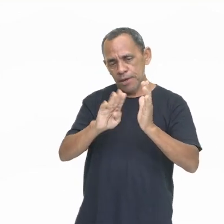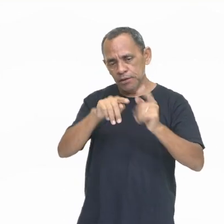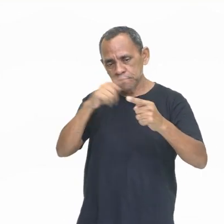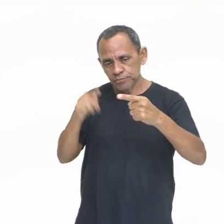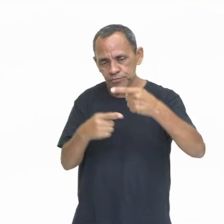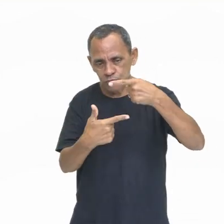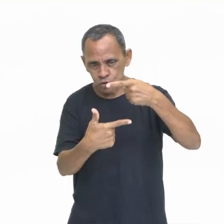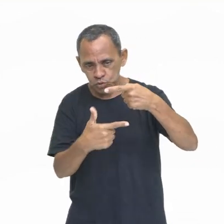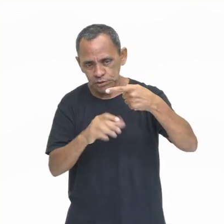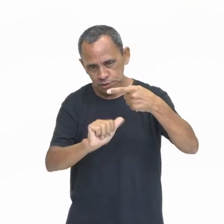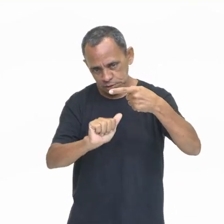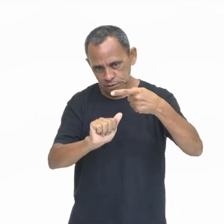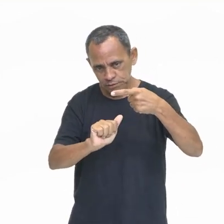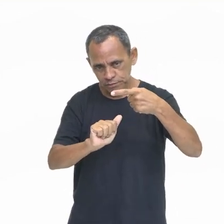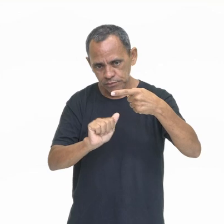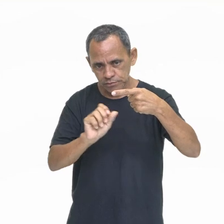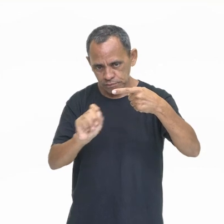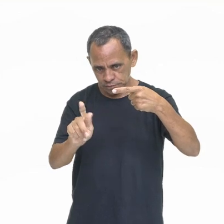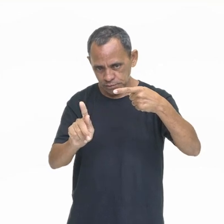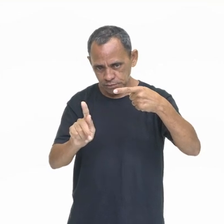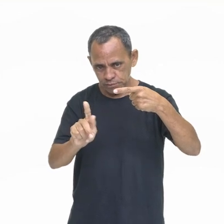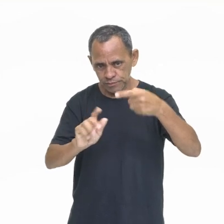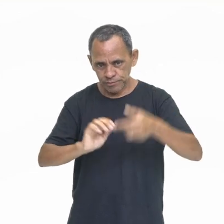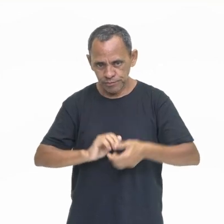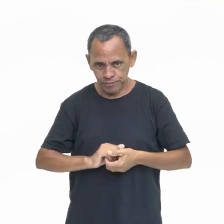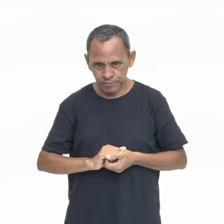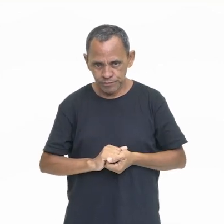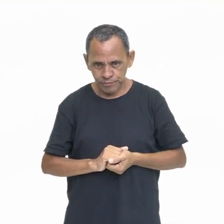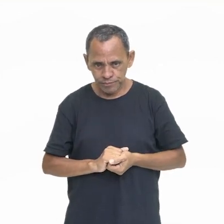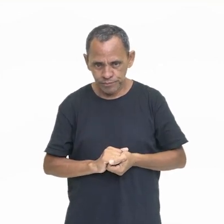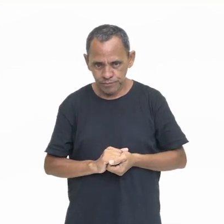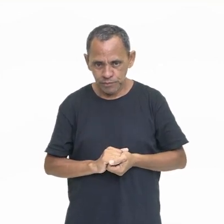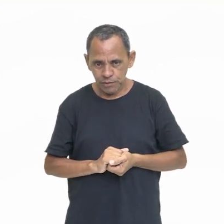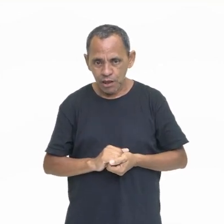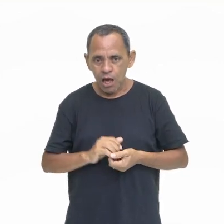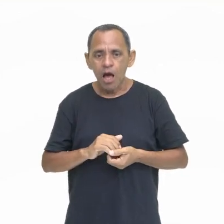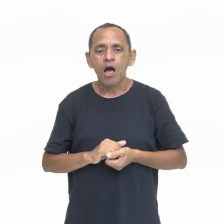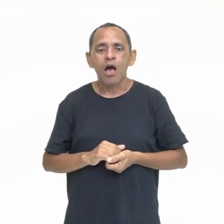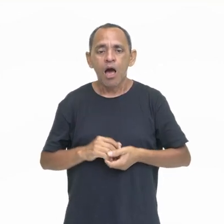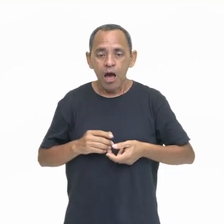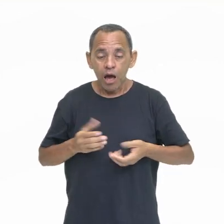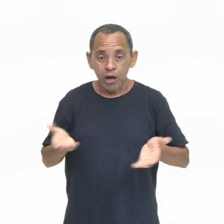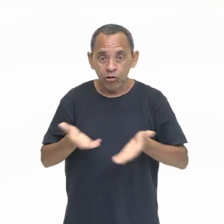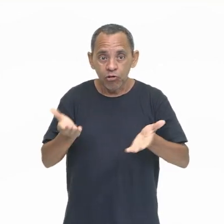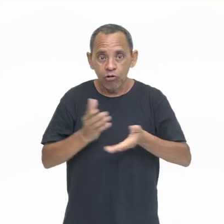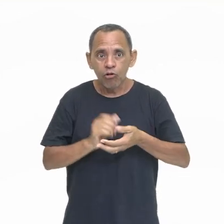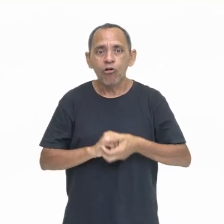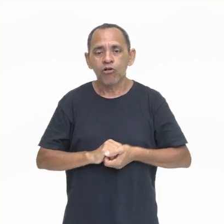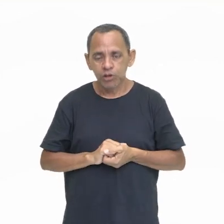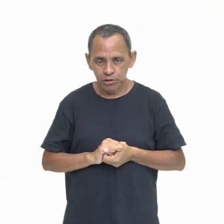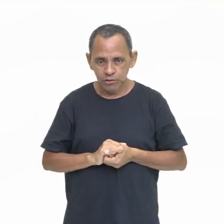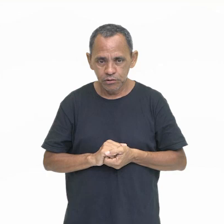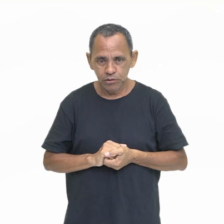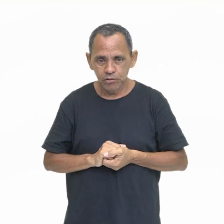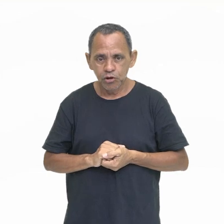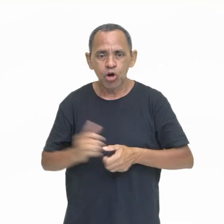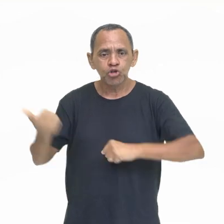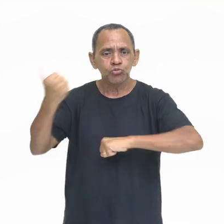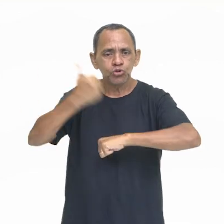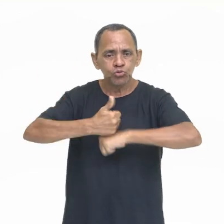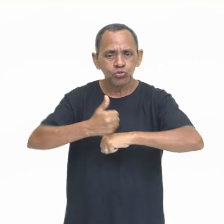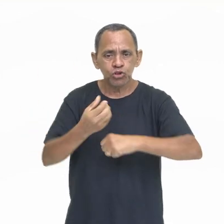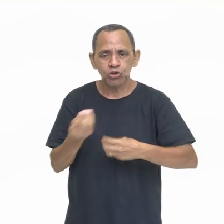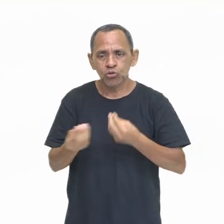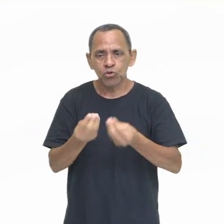bem? Aí nessa fórmula nós vamos substituir o b por 16 e o a por 2, certo? Perdão, e o a por menos